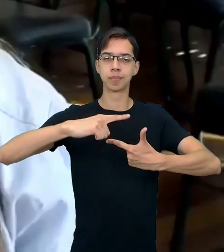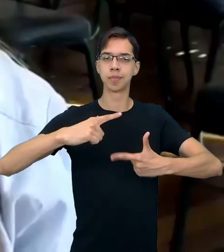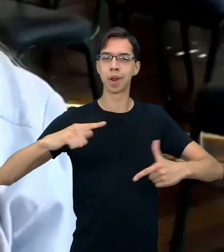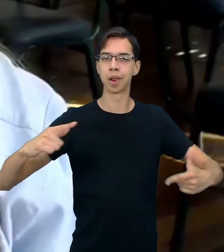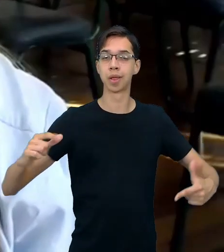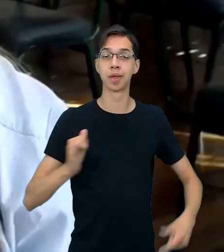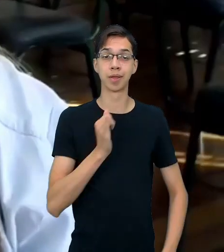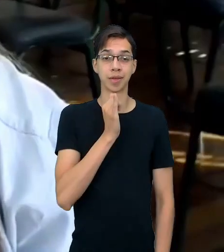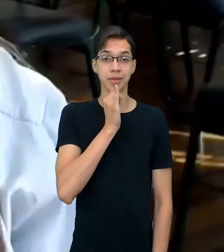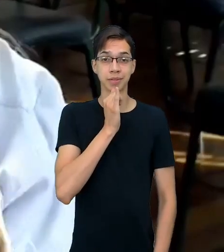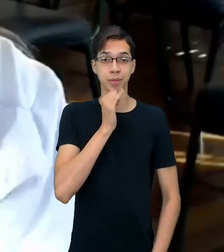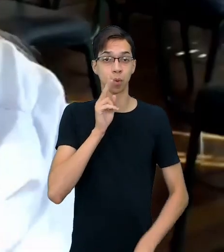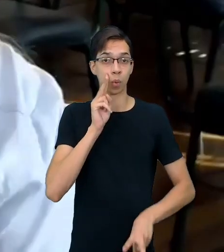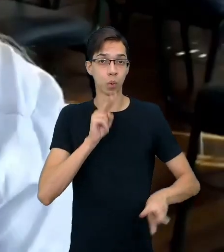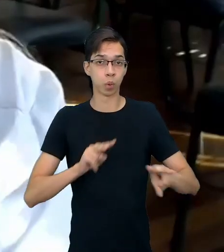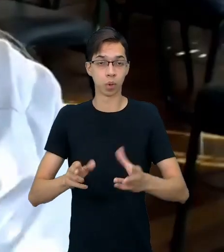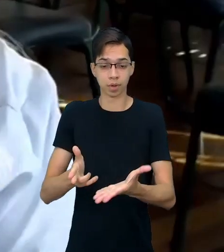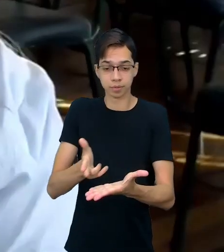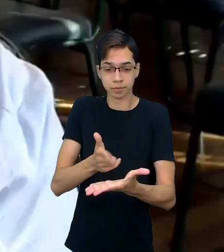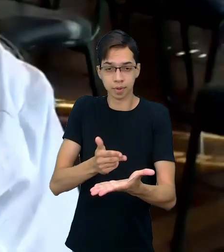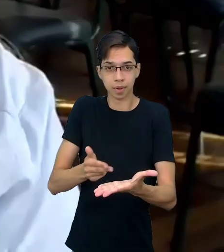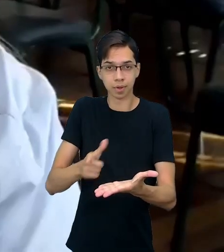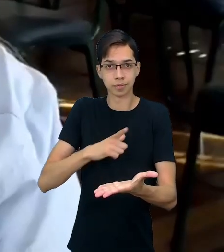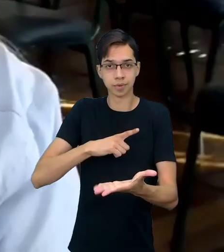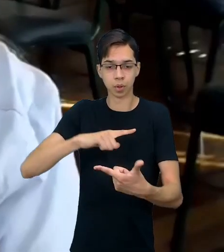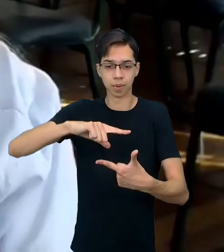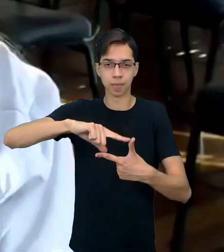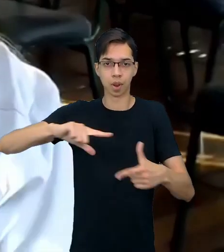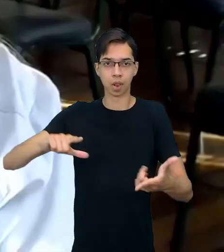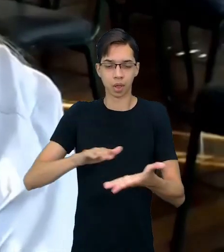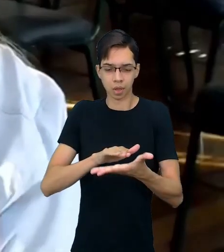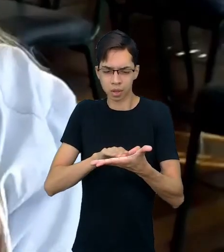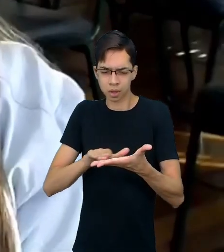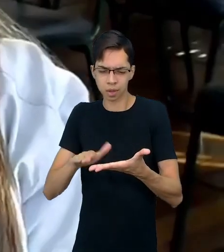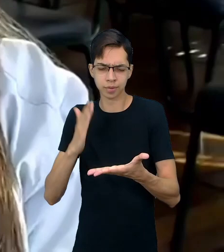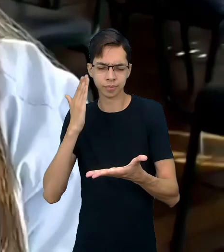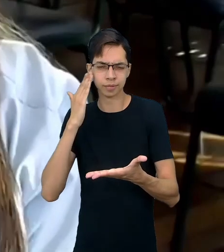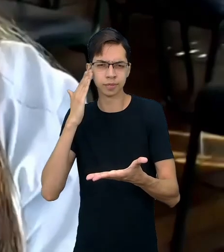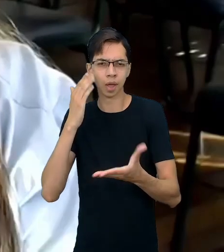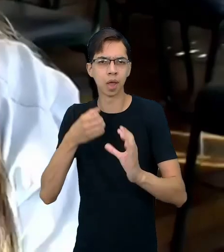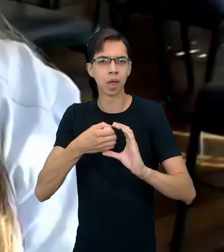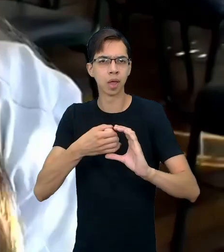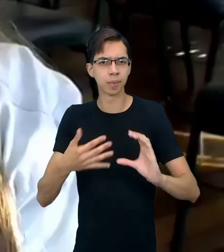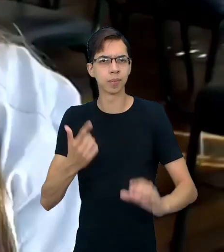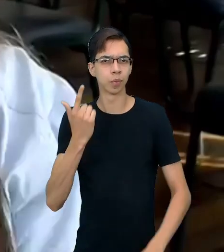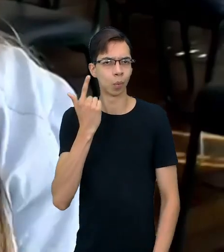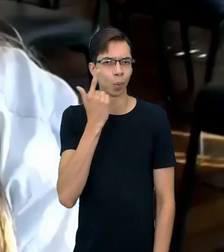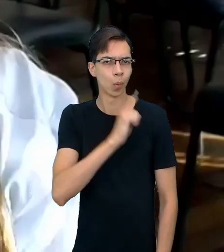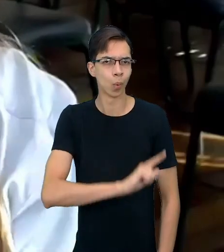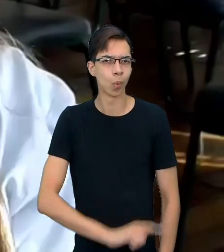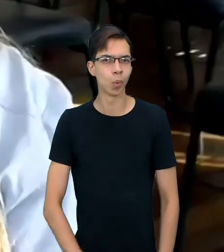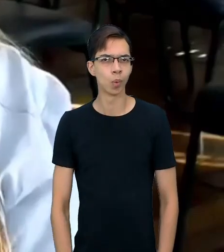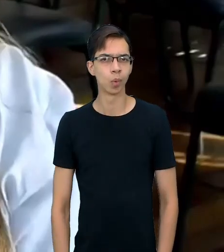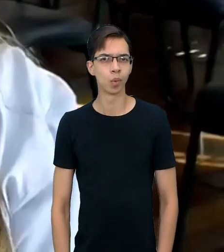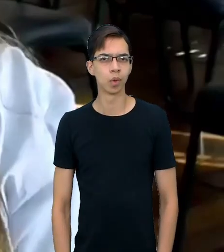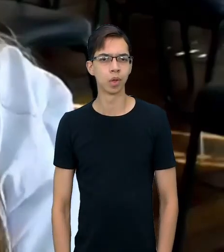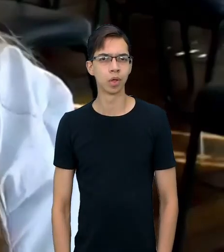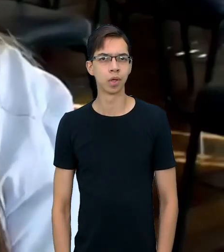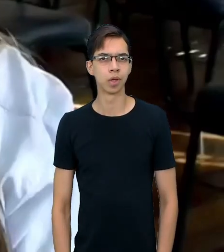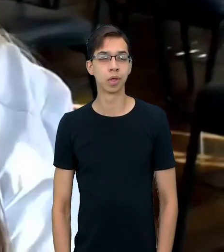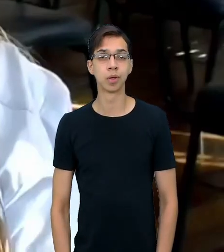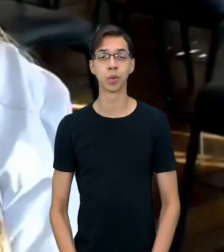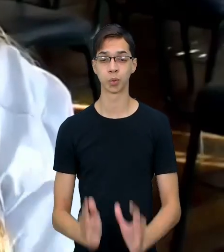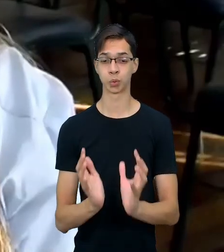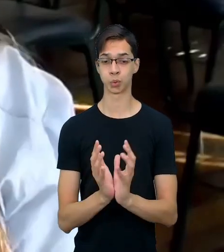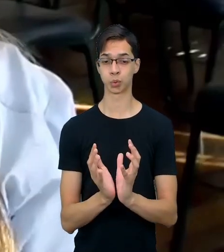analisar as figuras planas. Eles conseguem observar uma categoria dentre elas, né? Dentro desse